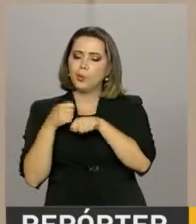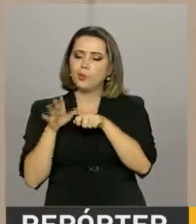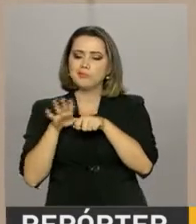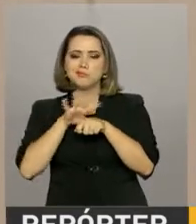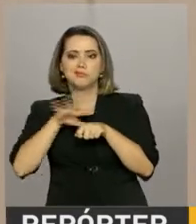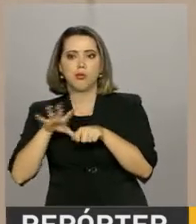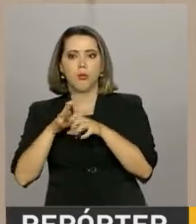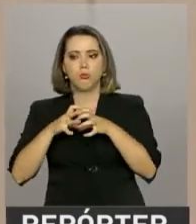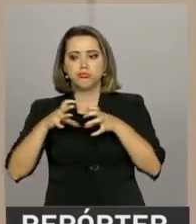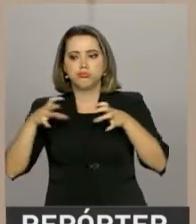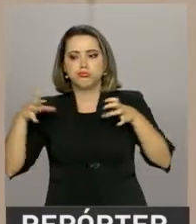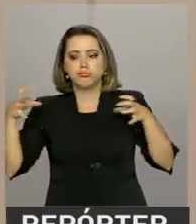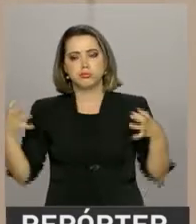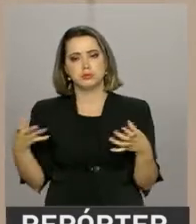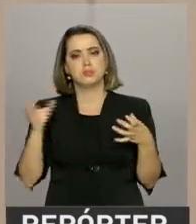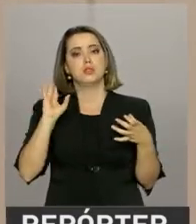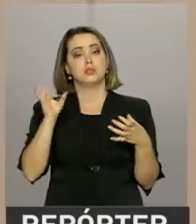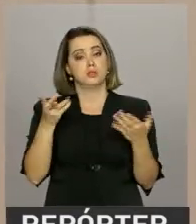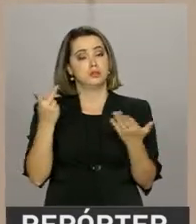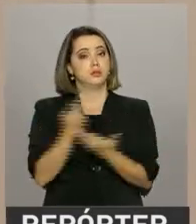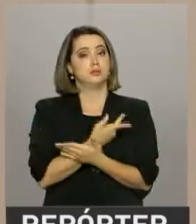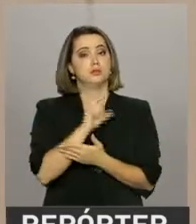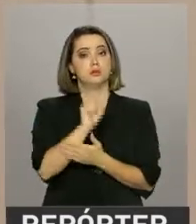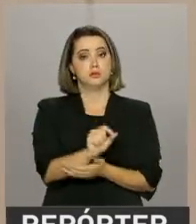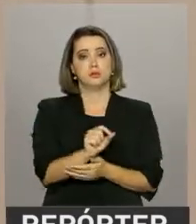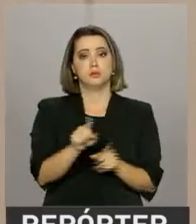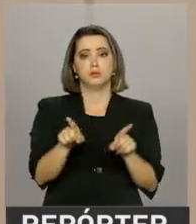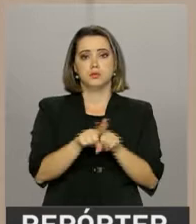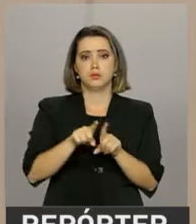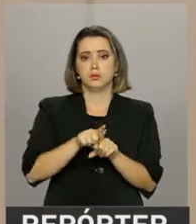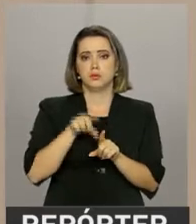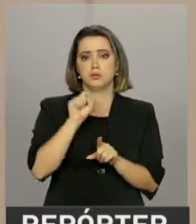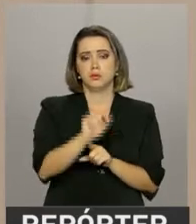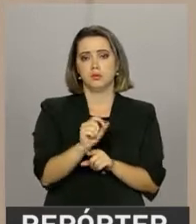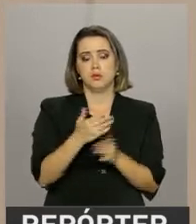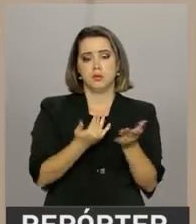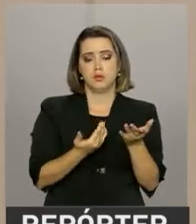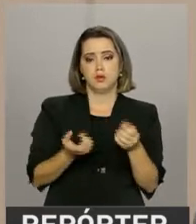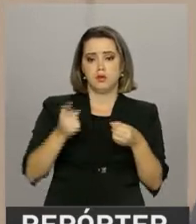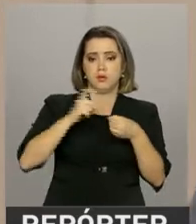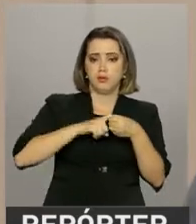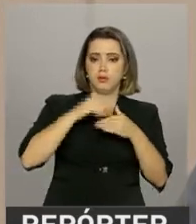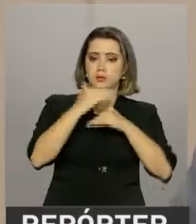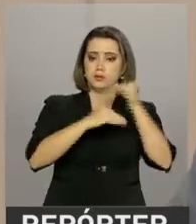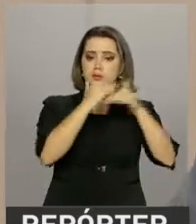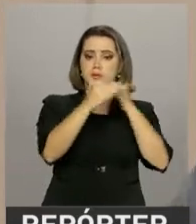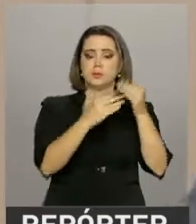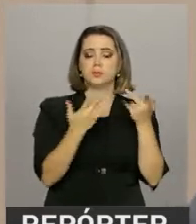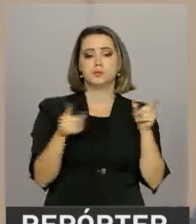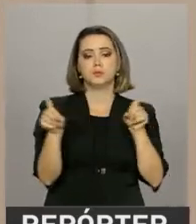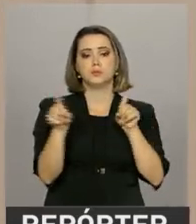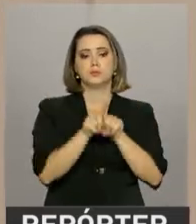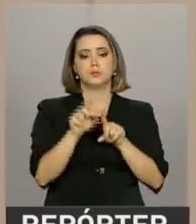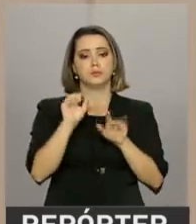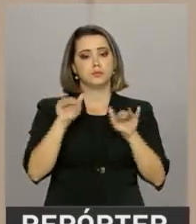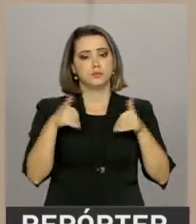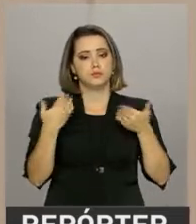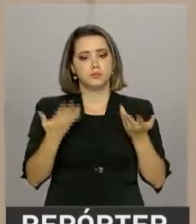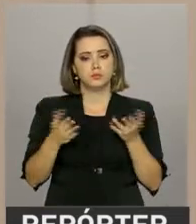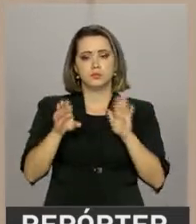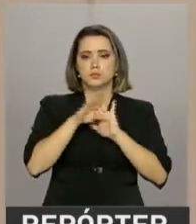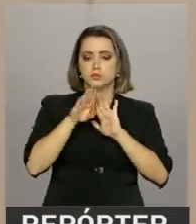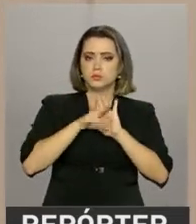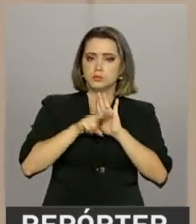recessão da história medida da economia brasileira e o início da retomada do crescimento então algumas